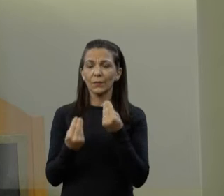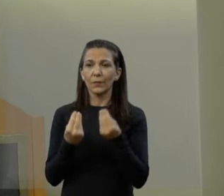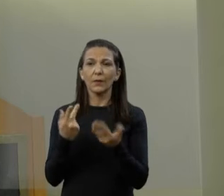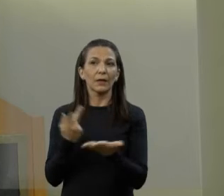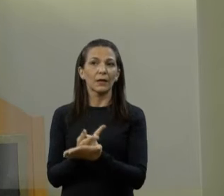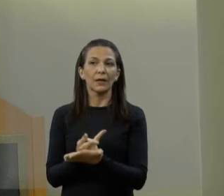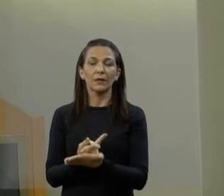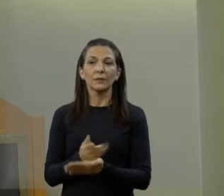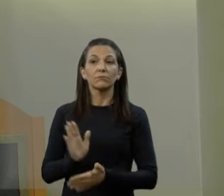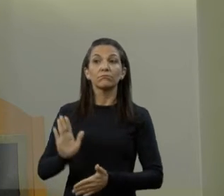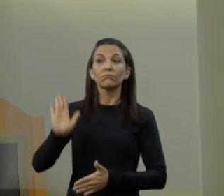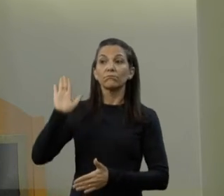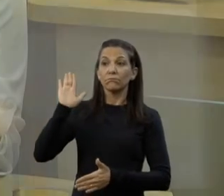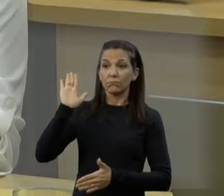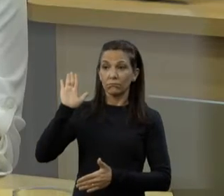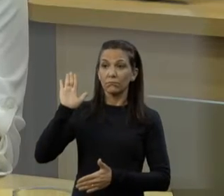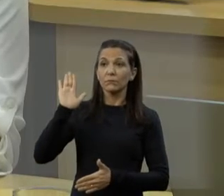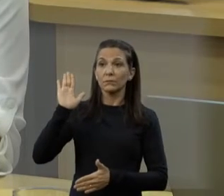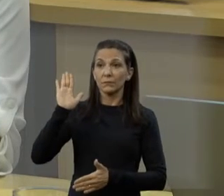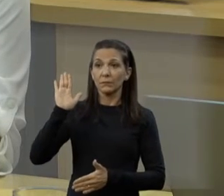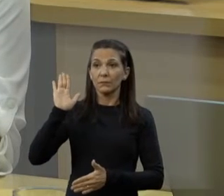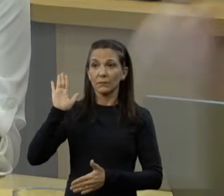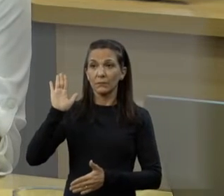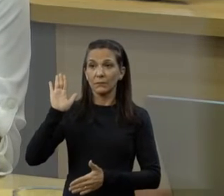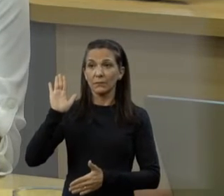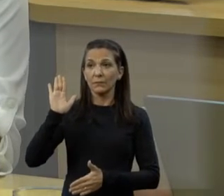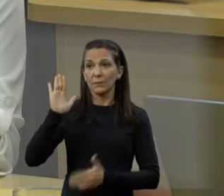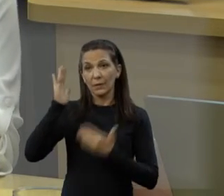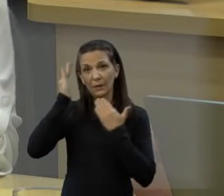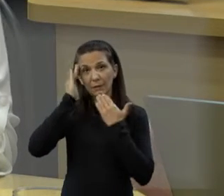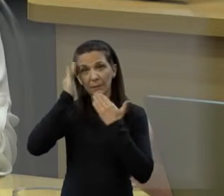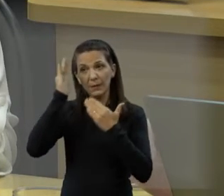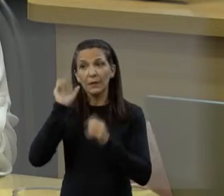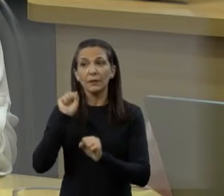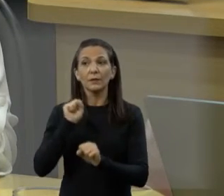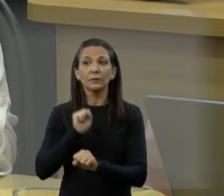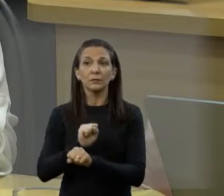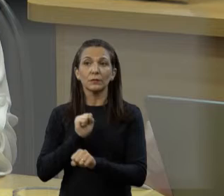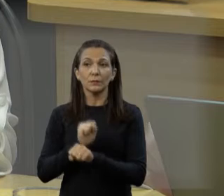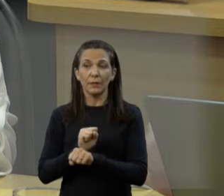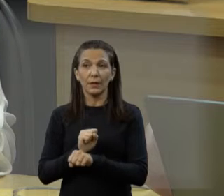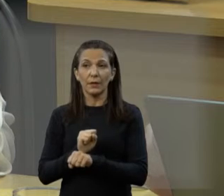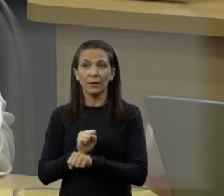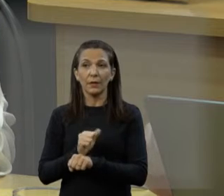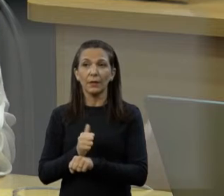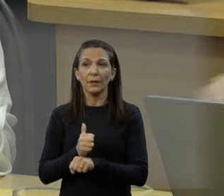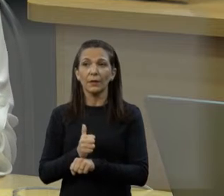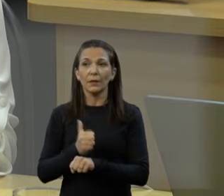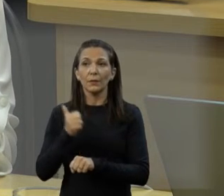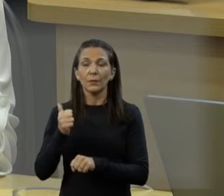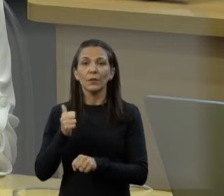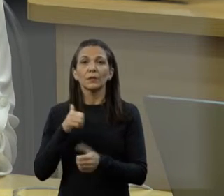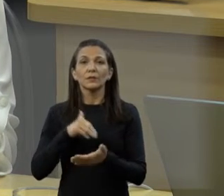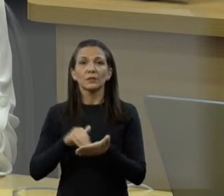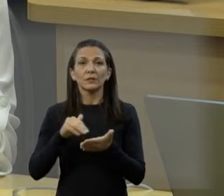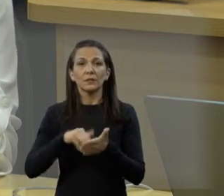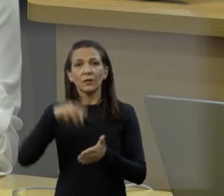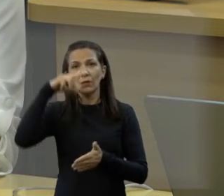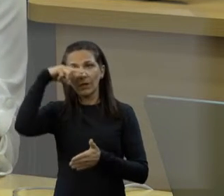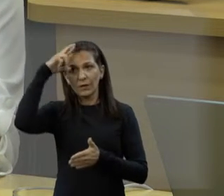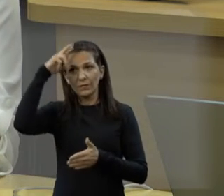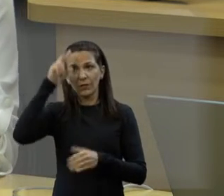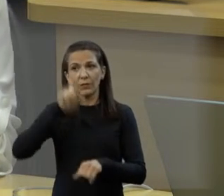pela ordem vereadora vamos vamos vamos lá vão ficar Nações secretário ele quer fazer uma